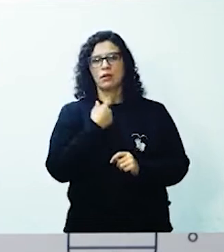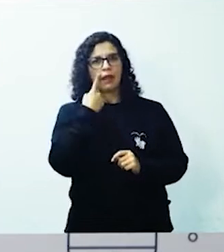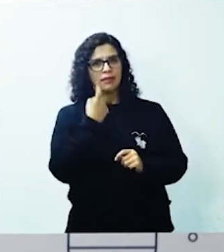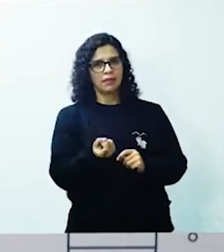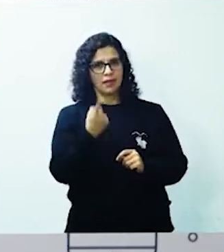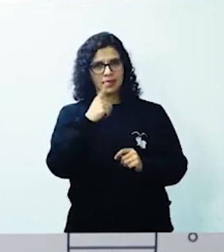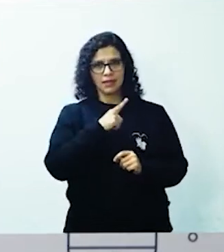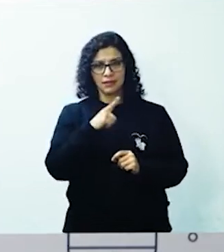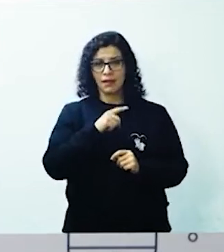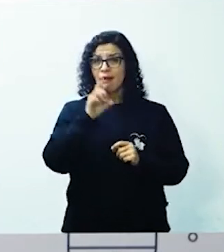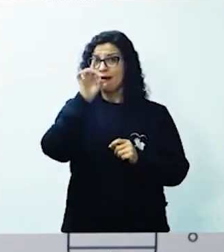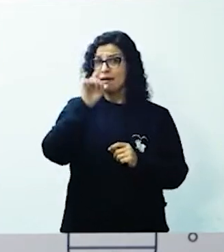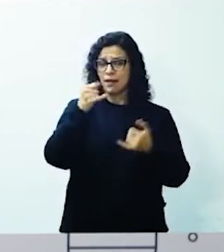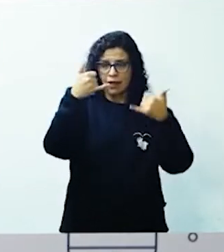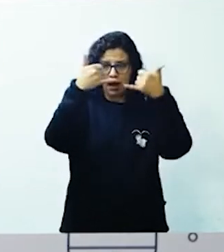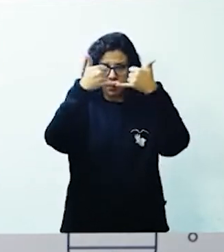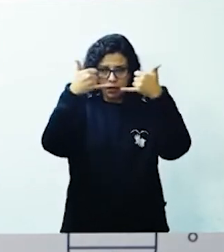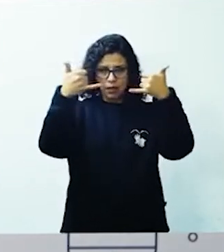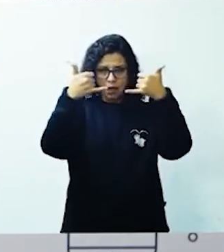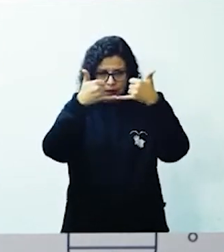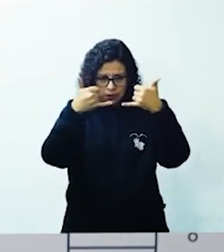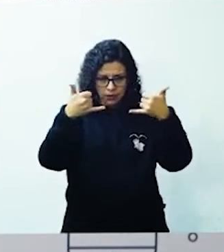temos.